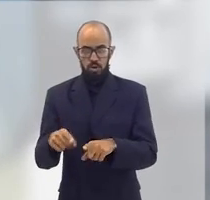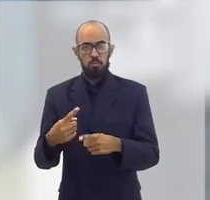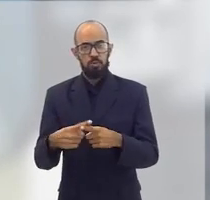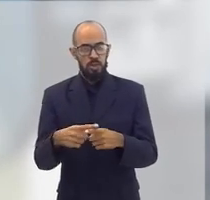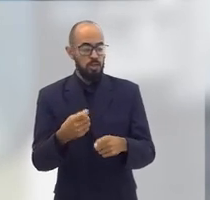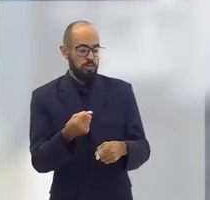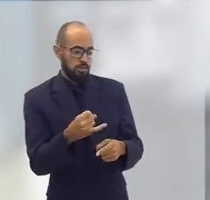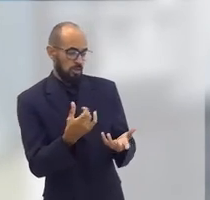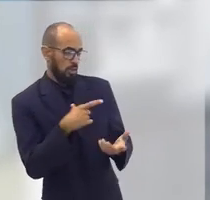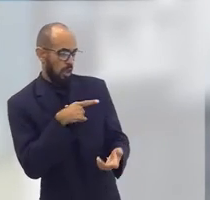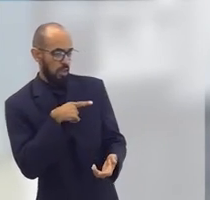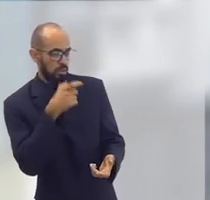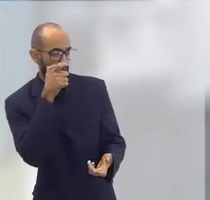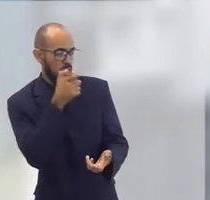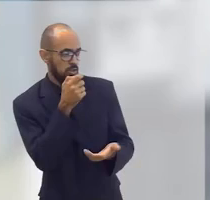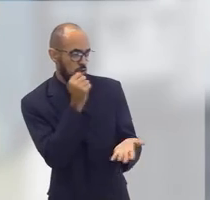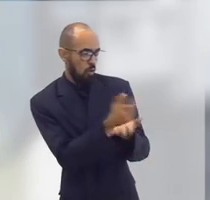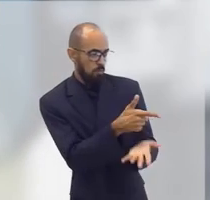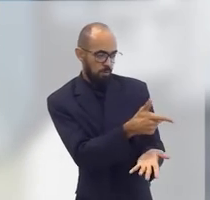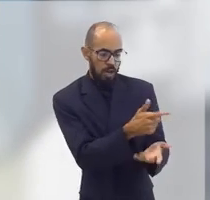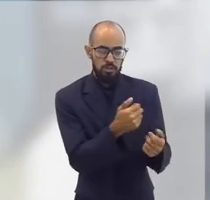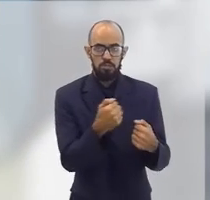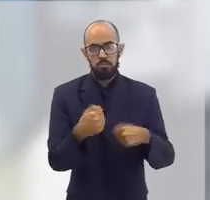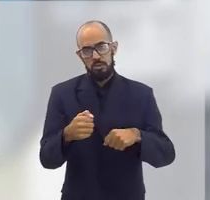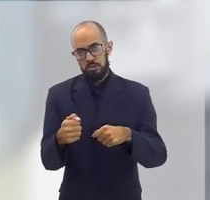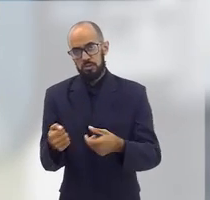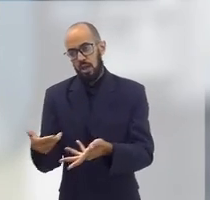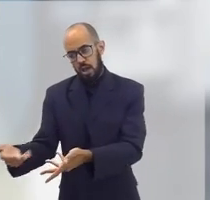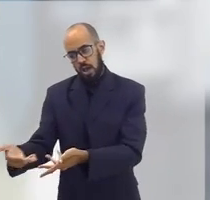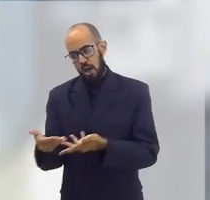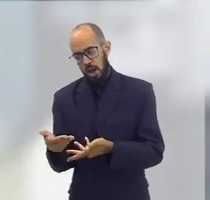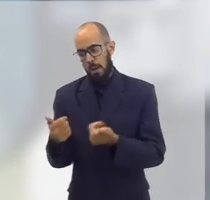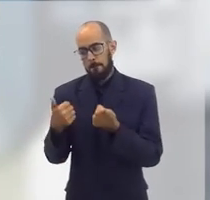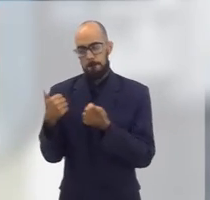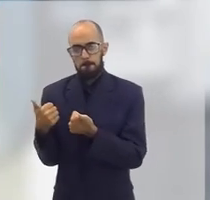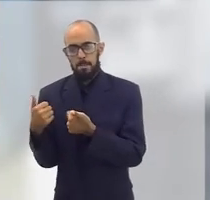atender bem o cara, né? Você não quer prestar um mau serviço agora.